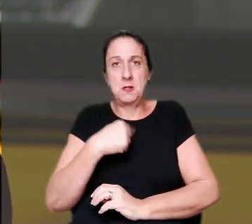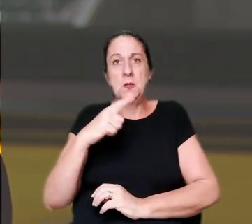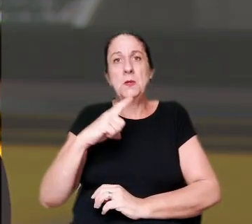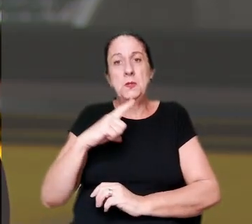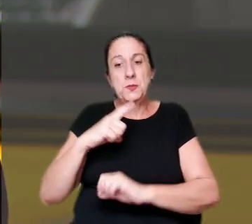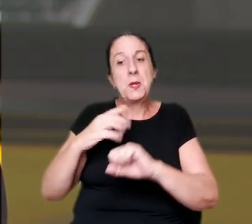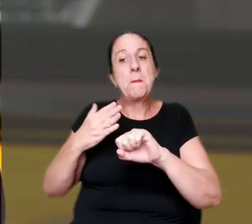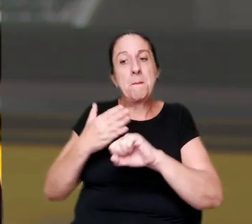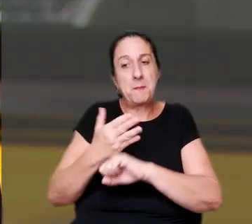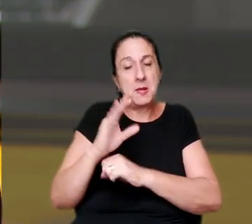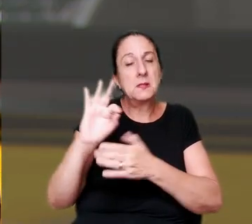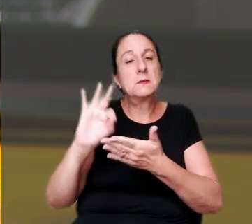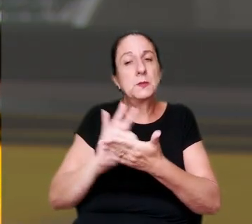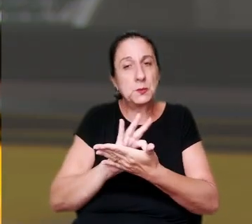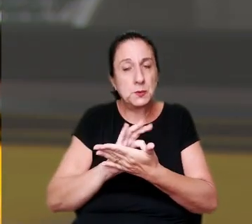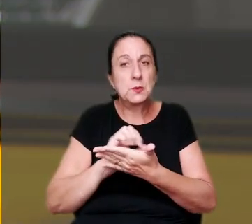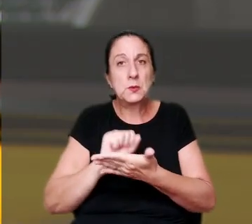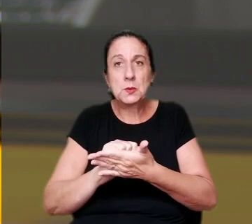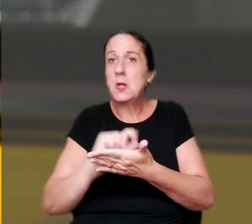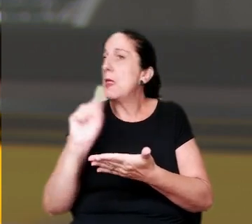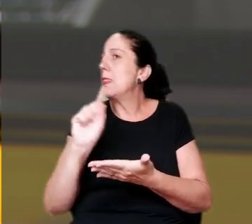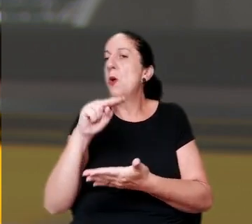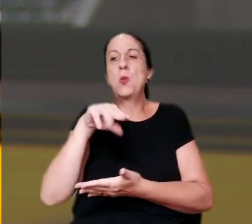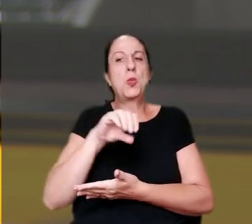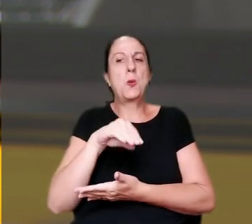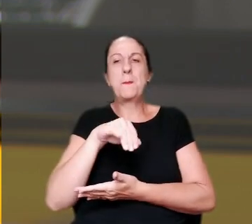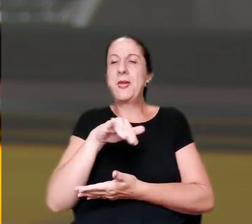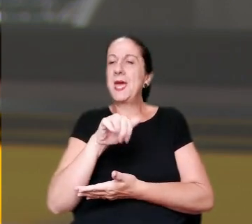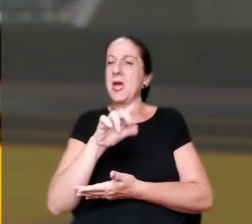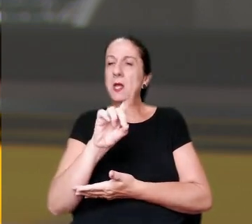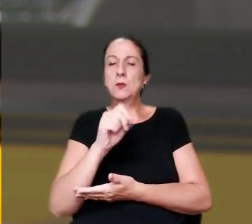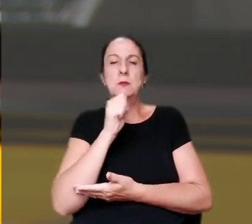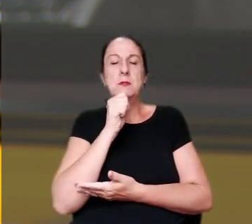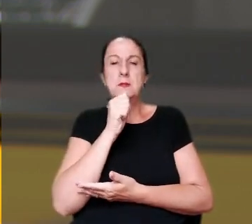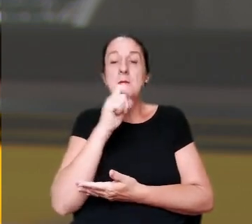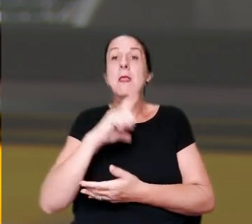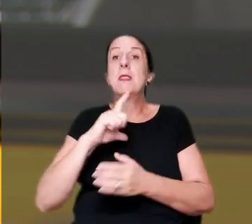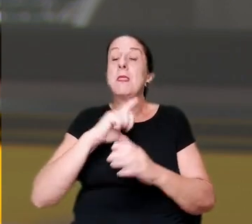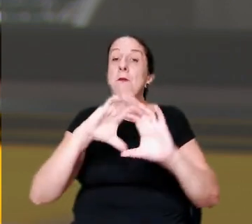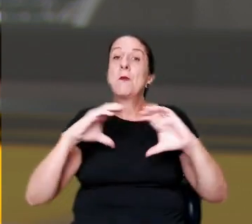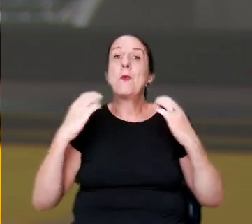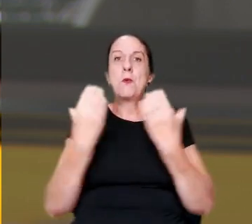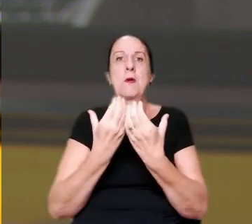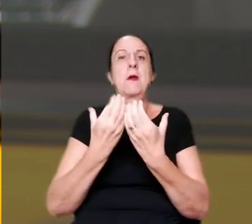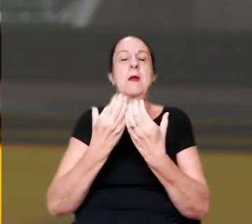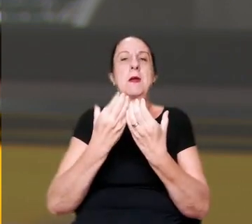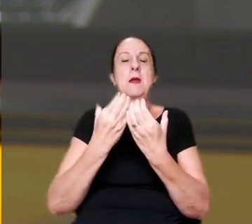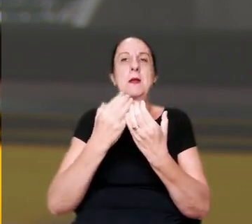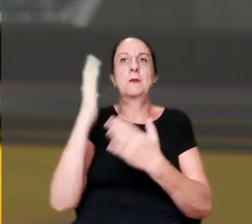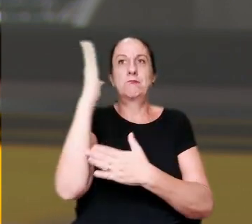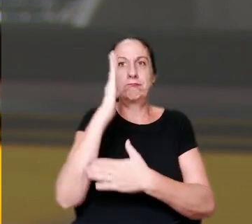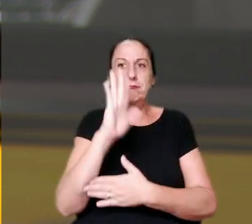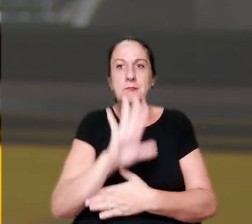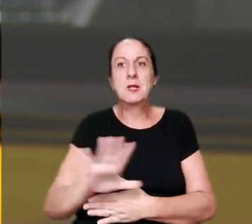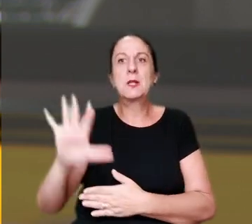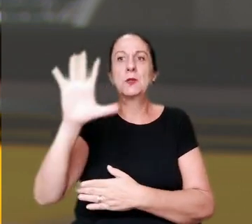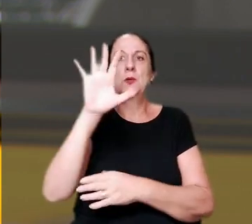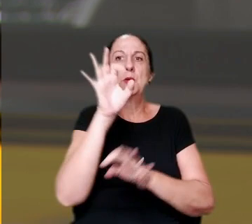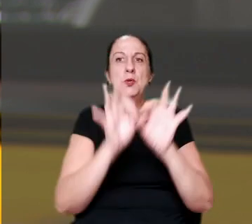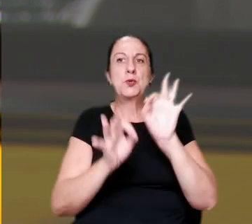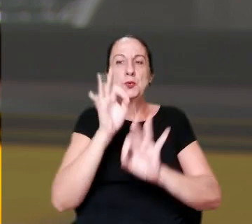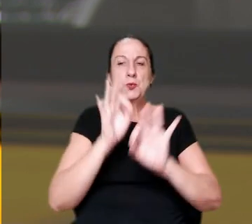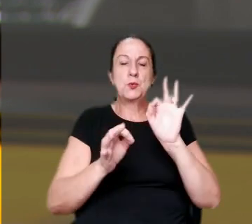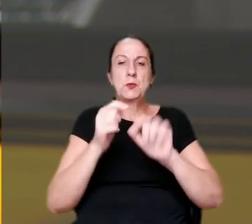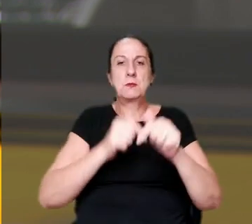eu tinha passado no concurso, mas não tinha sido nomeado ainda. Mas houve um congresso nacional de